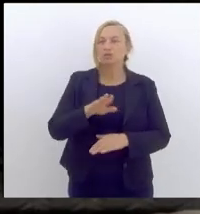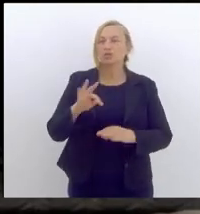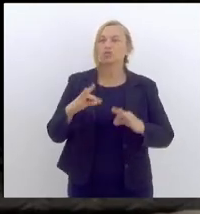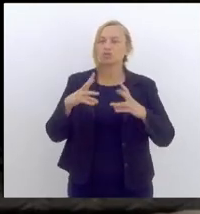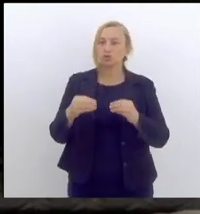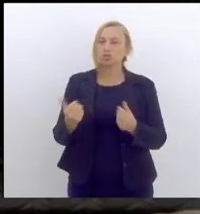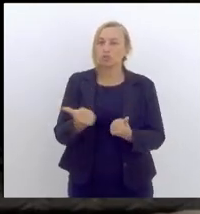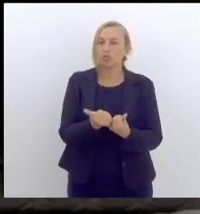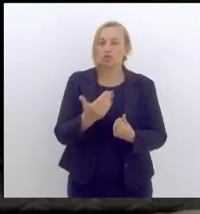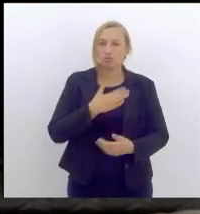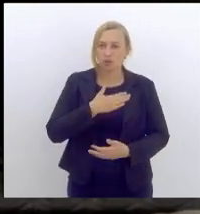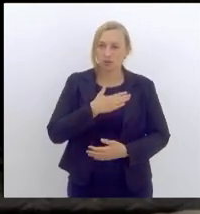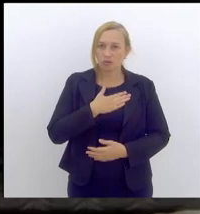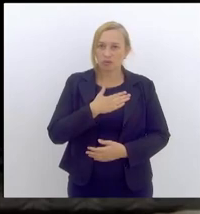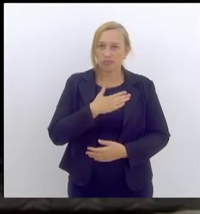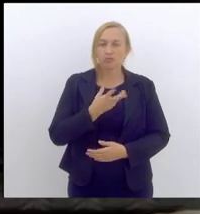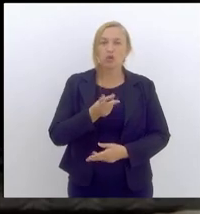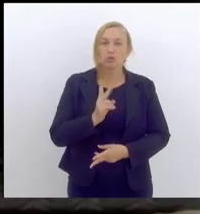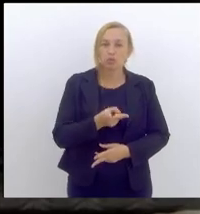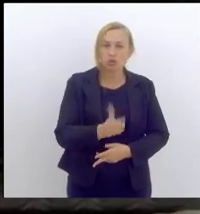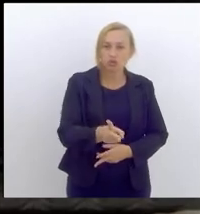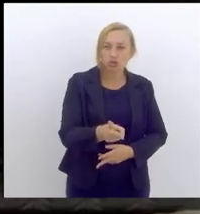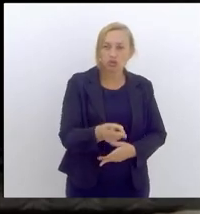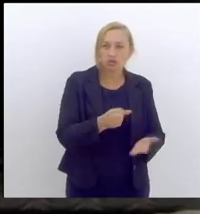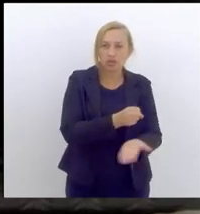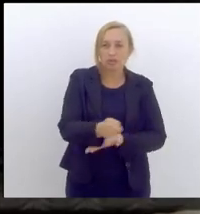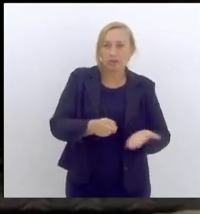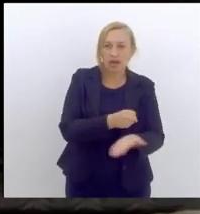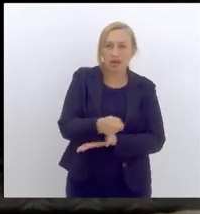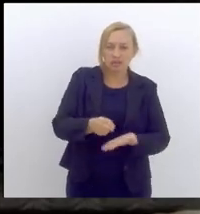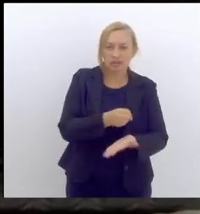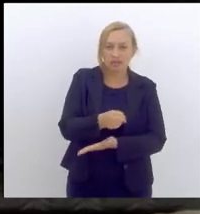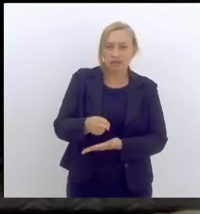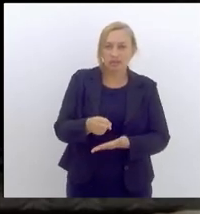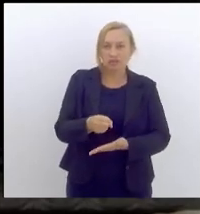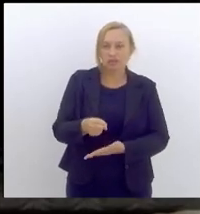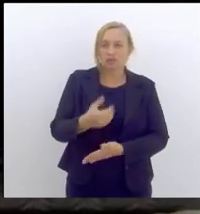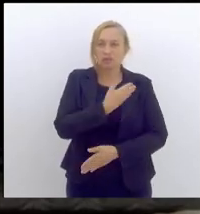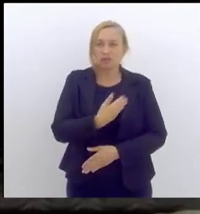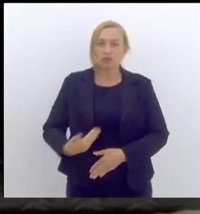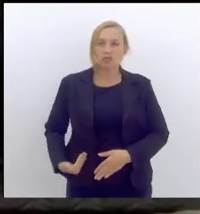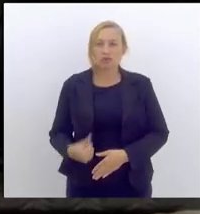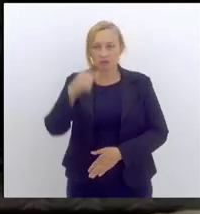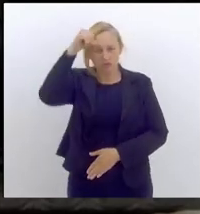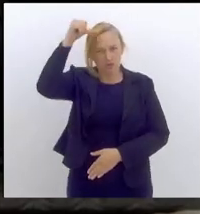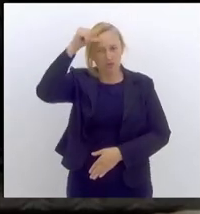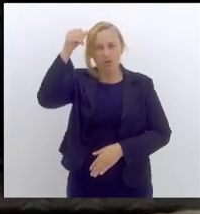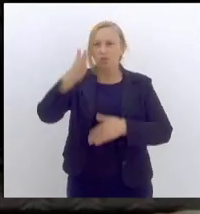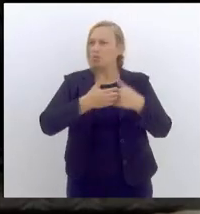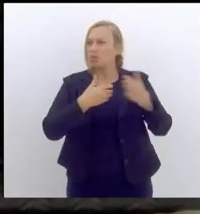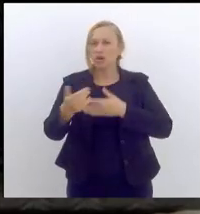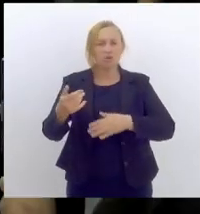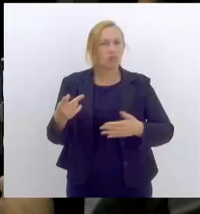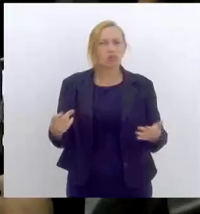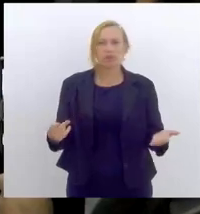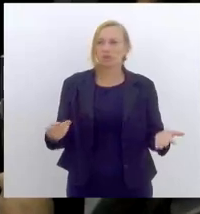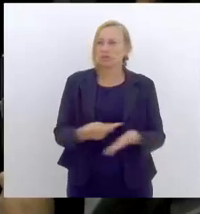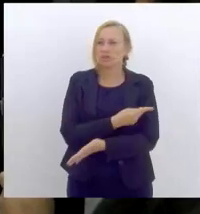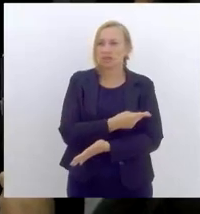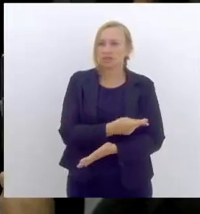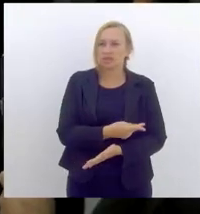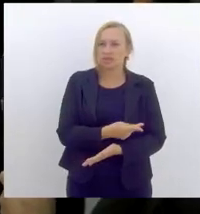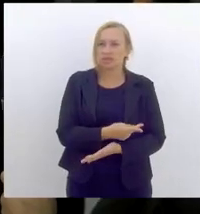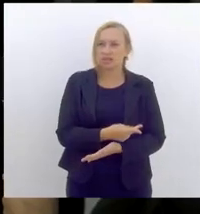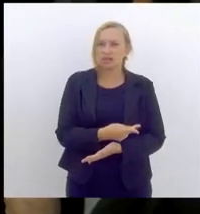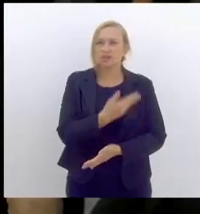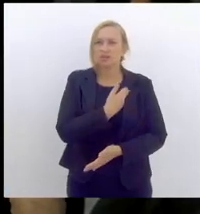respeito. Eu continuo na base do governador Cláudio Castro. Haja o que houver. O